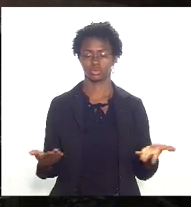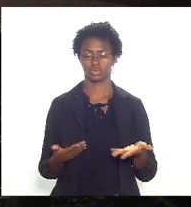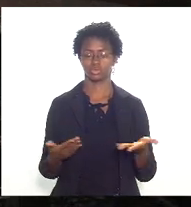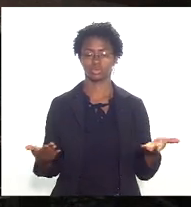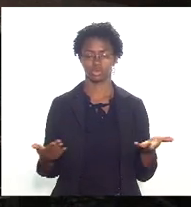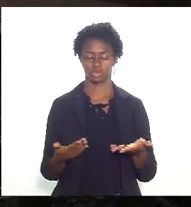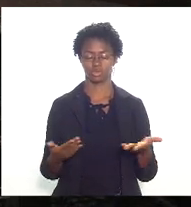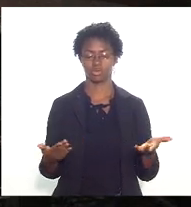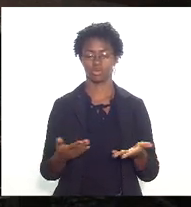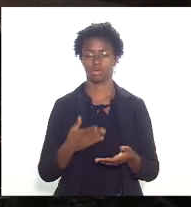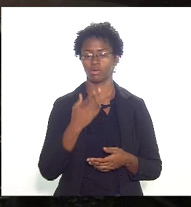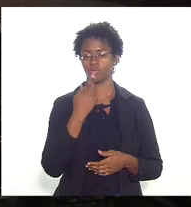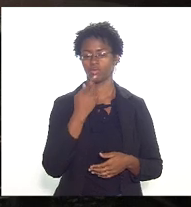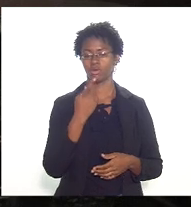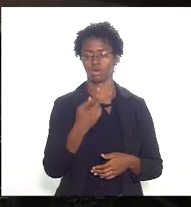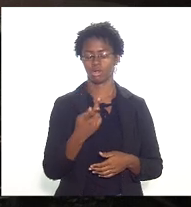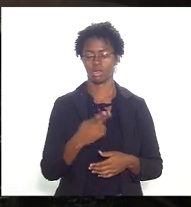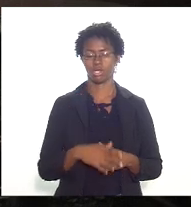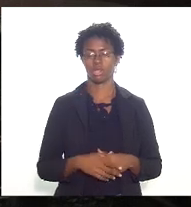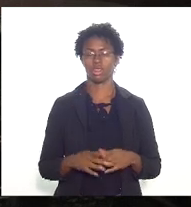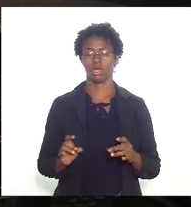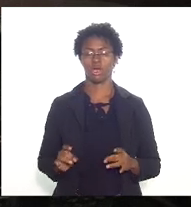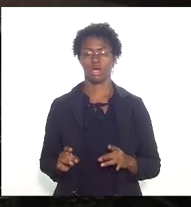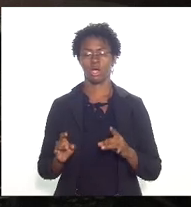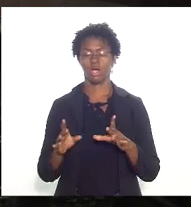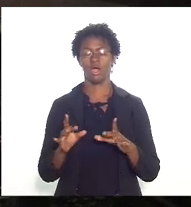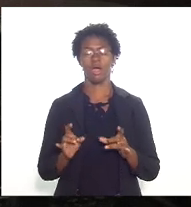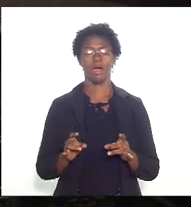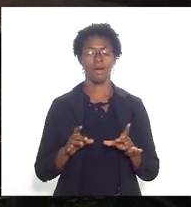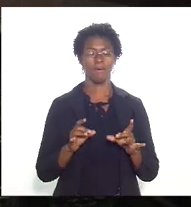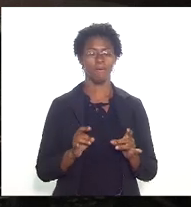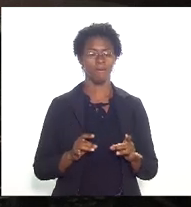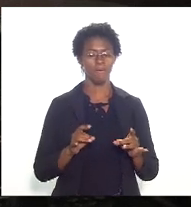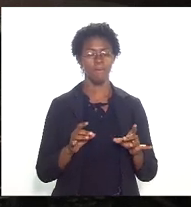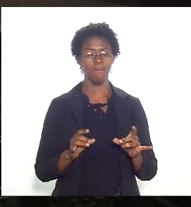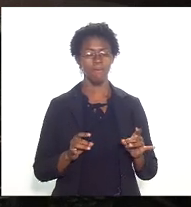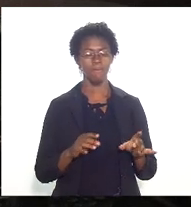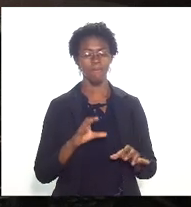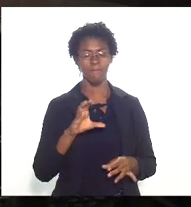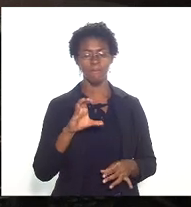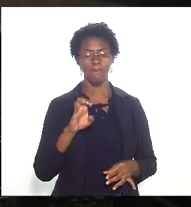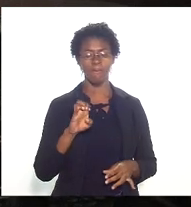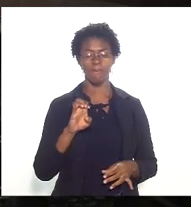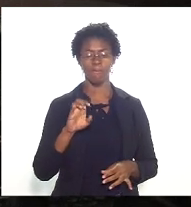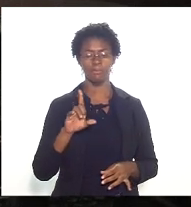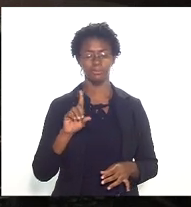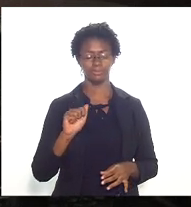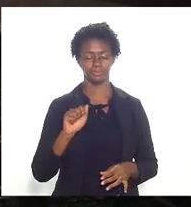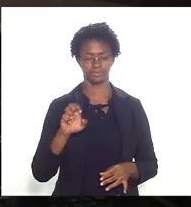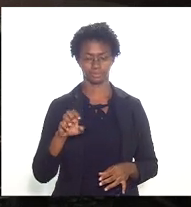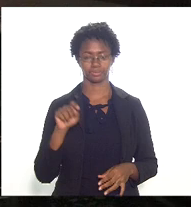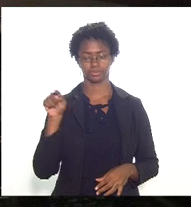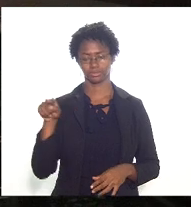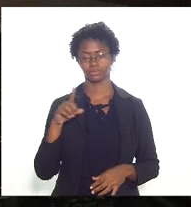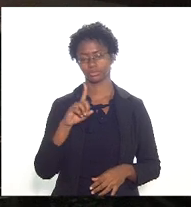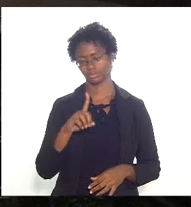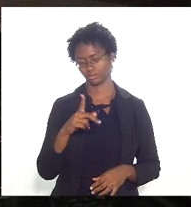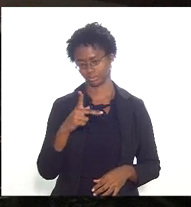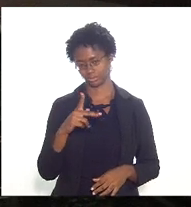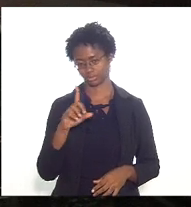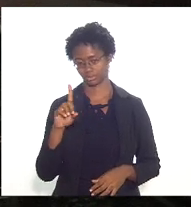falando da privatização da Cedae e esse pdl Presidente Domiciano